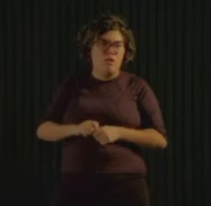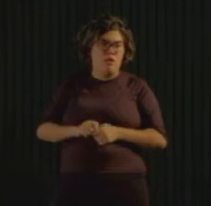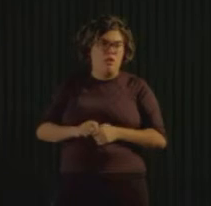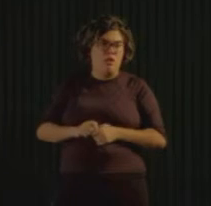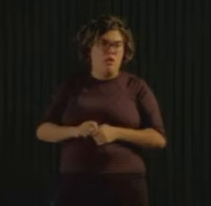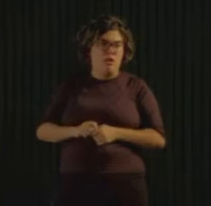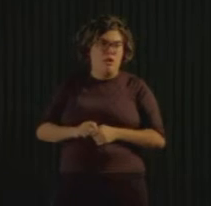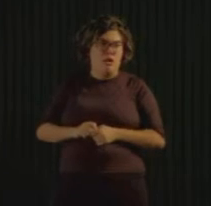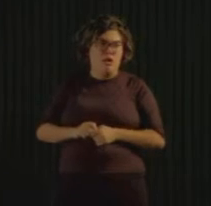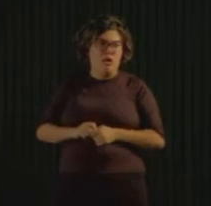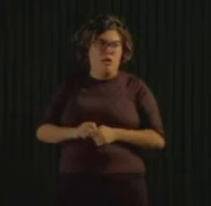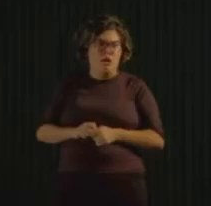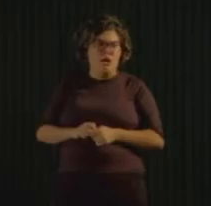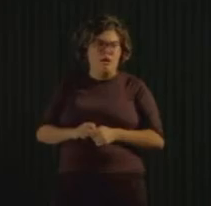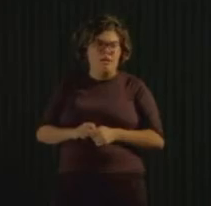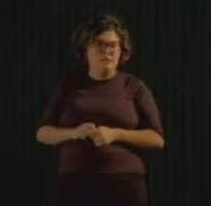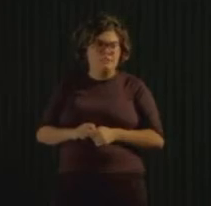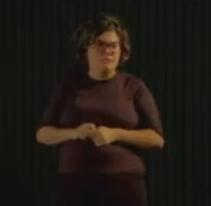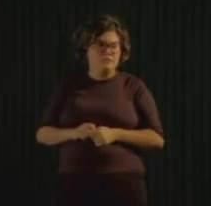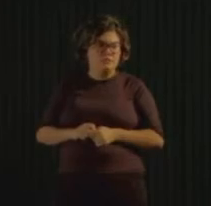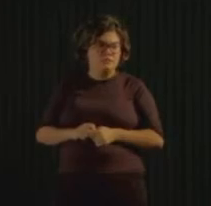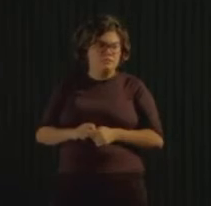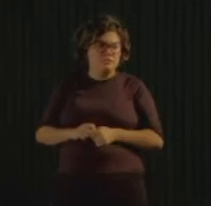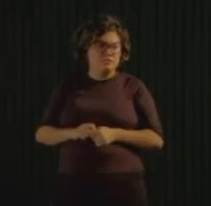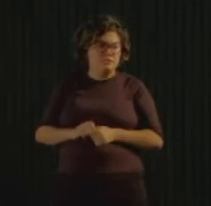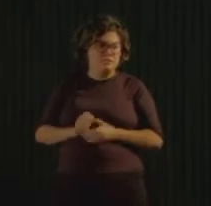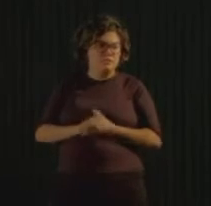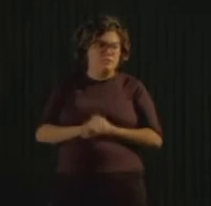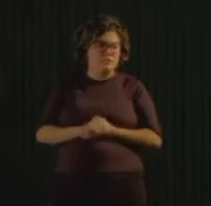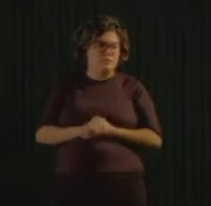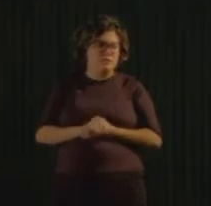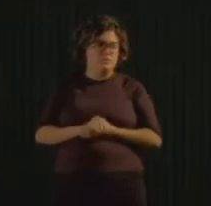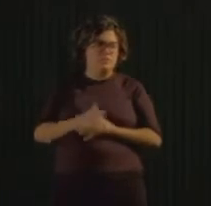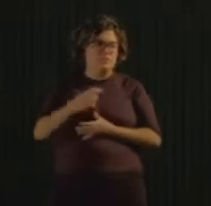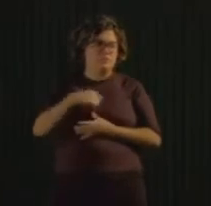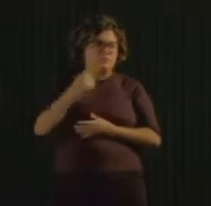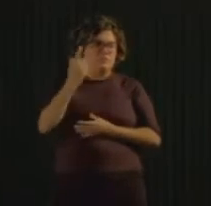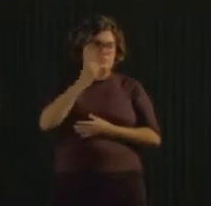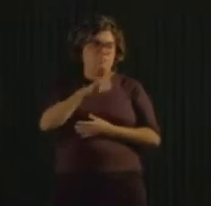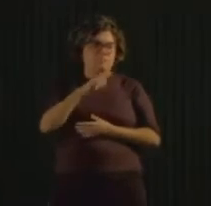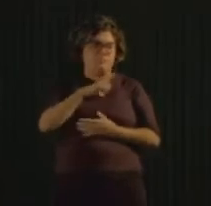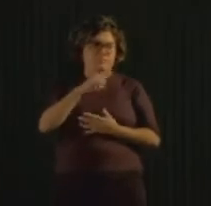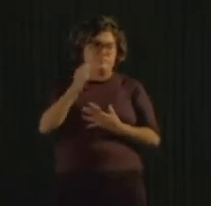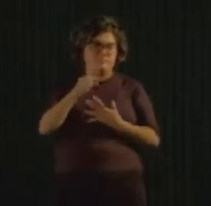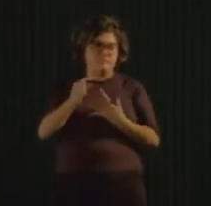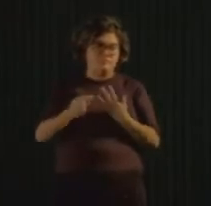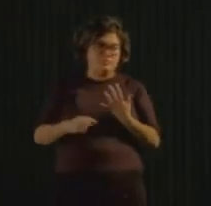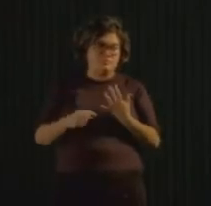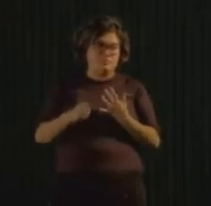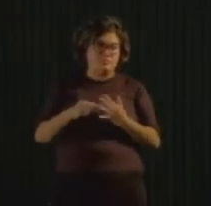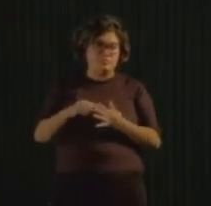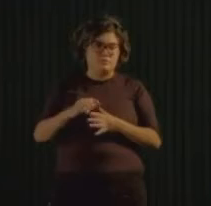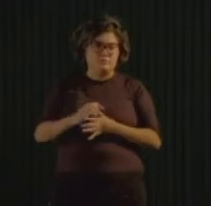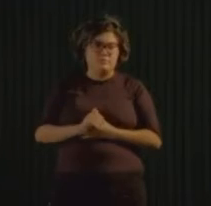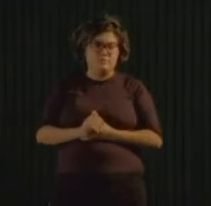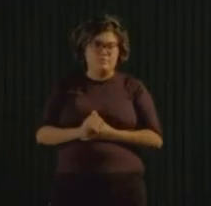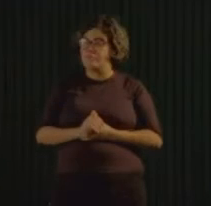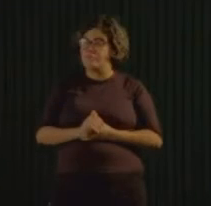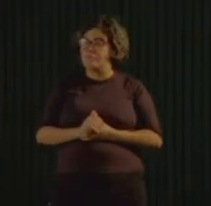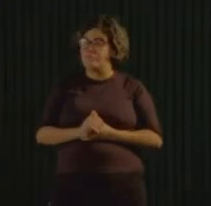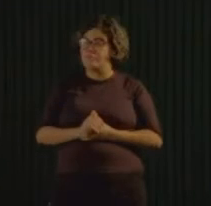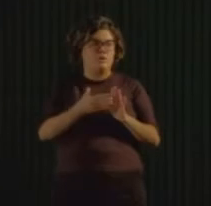tem a presença do Estado, por exemplo, no tocante a resíduo, elas viram verdadeiros depósitos de